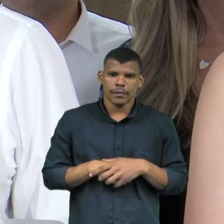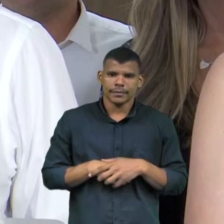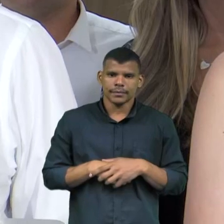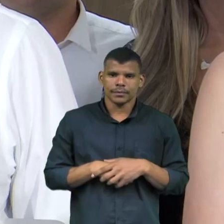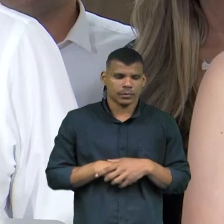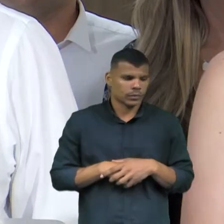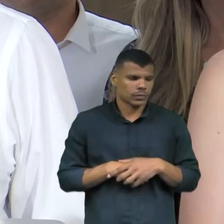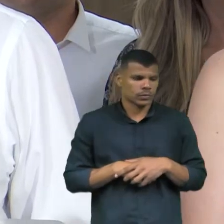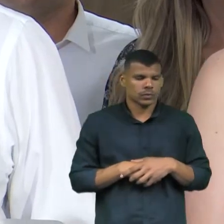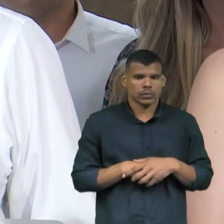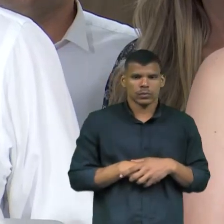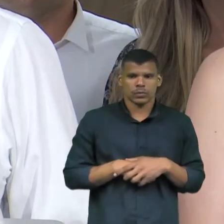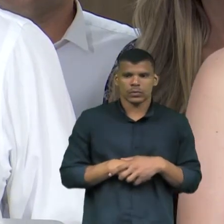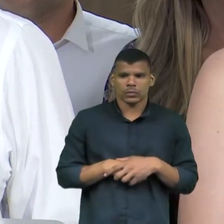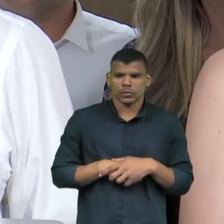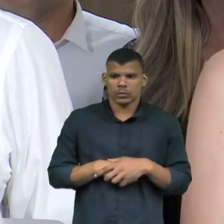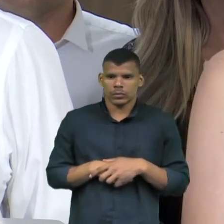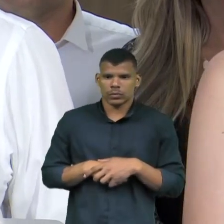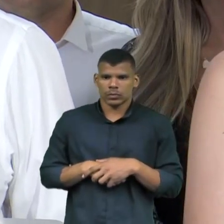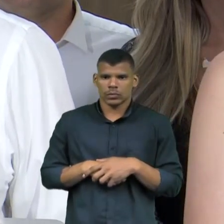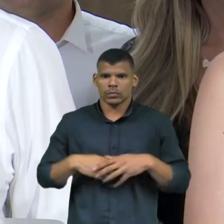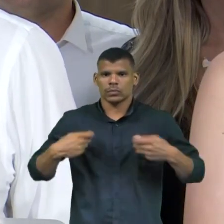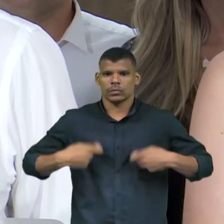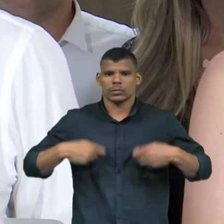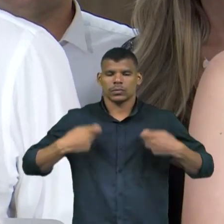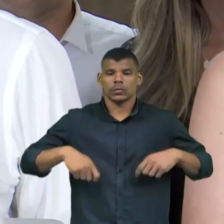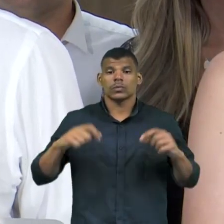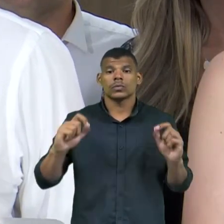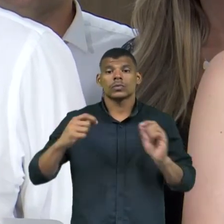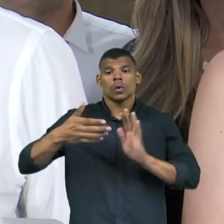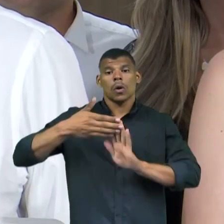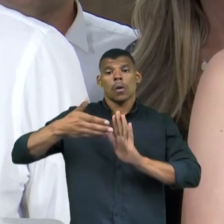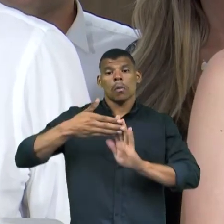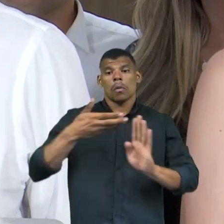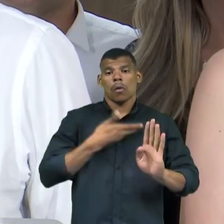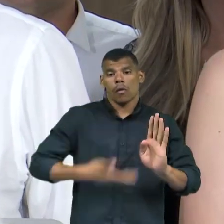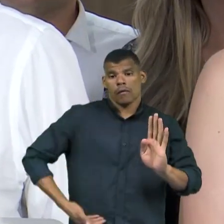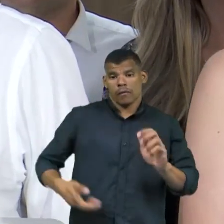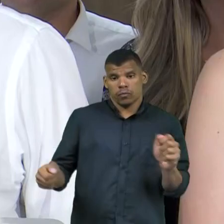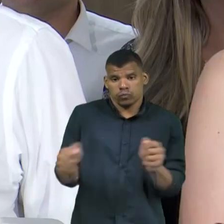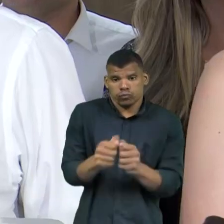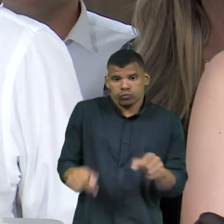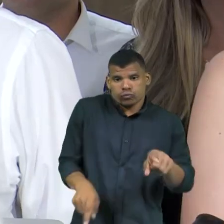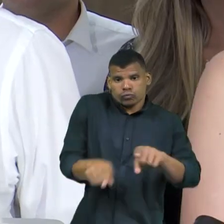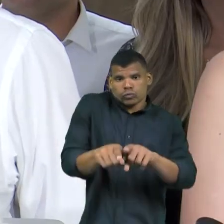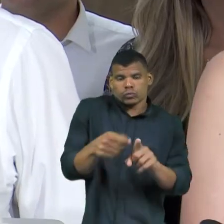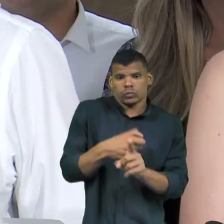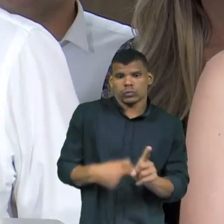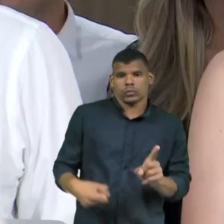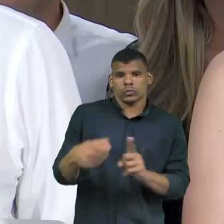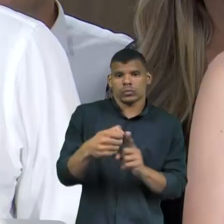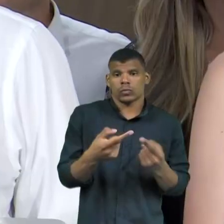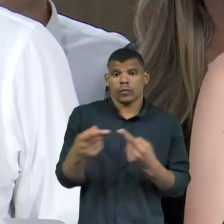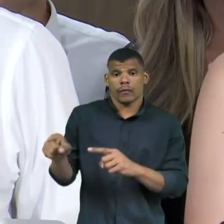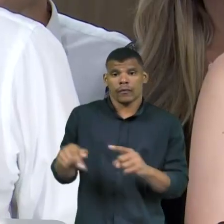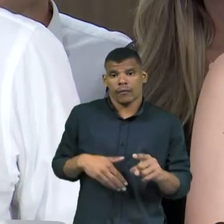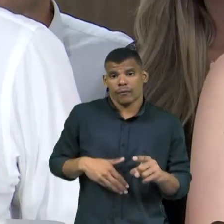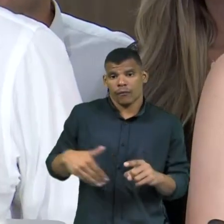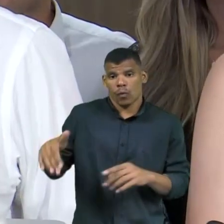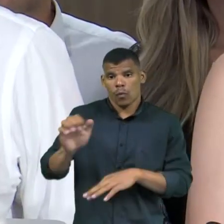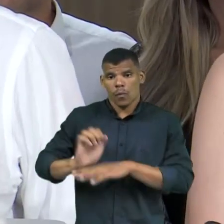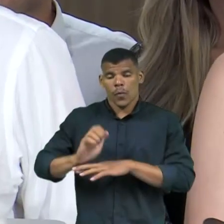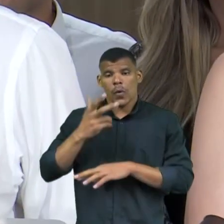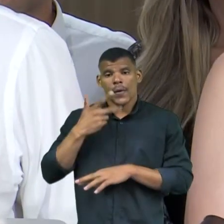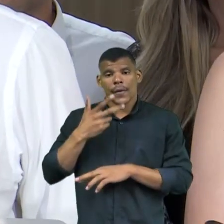nós precisamos ter uma campanha forte do governo com a sociedade para o enfrentamento da fome no Ceará. Temos um desafio grande na área